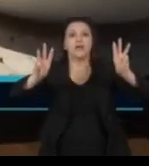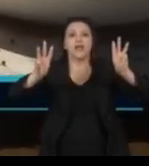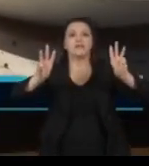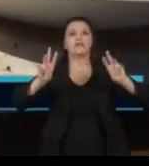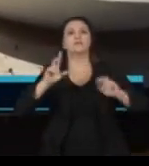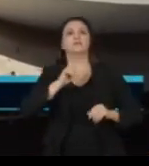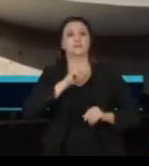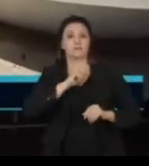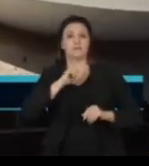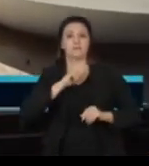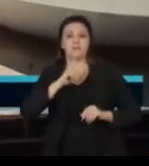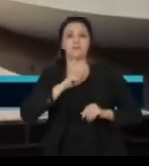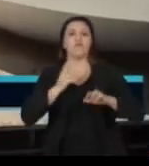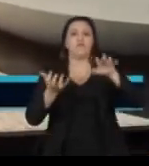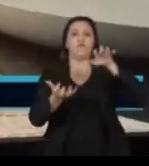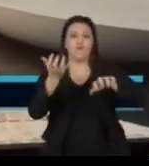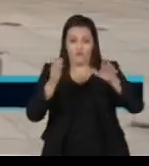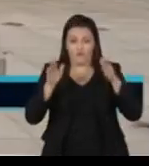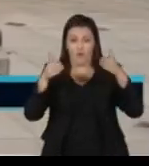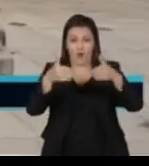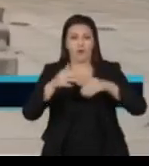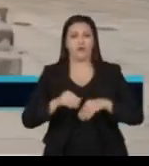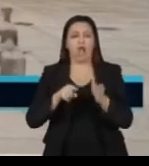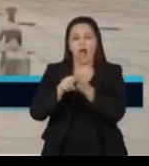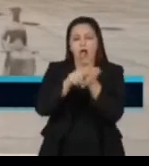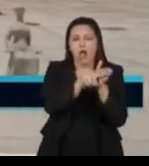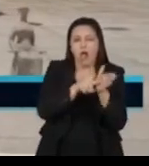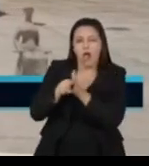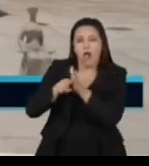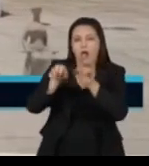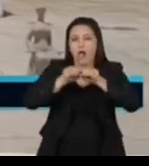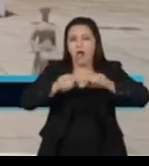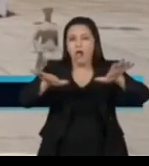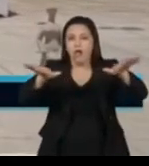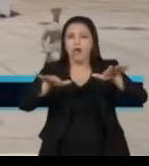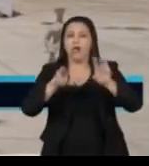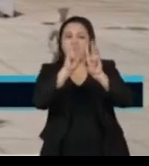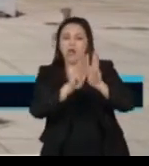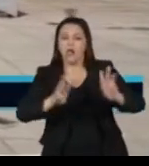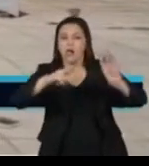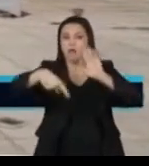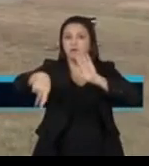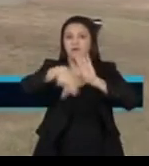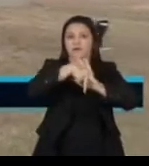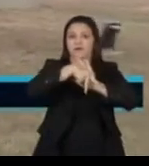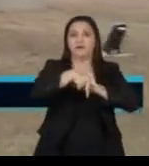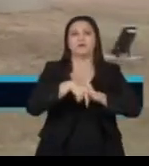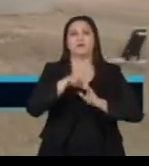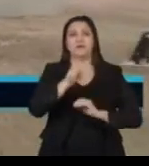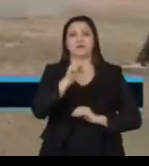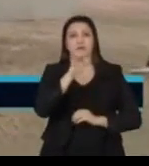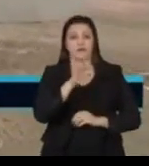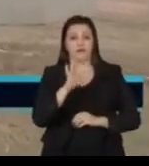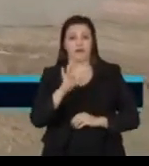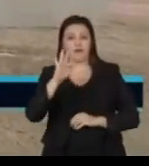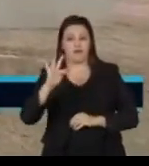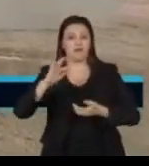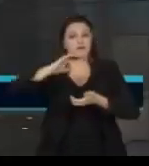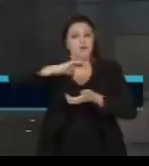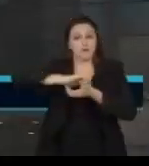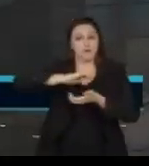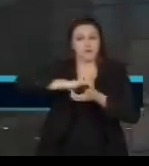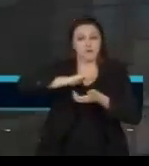levantou dados por meio de consultas públicas em sites oficiais do Supremo Tribunal Federal, Superior Tribunal de